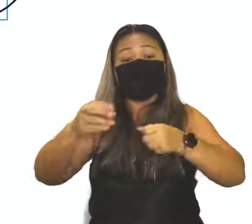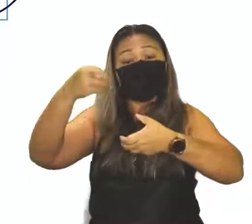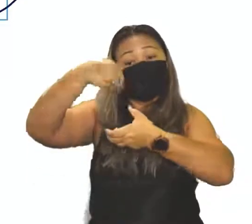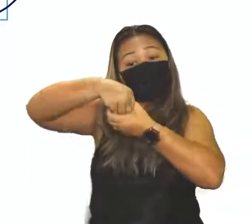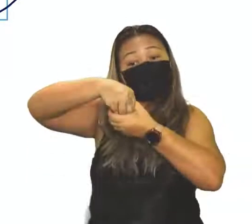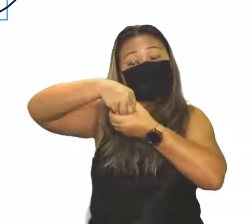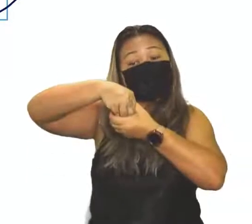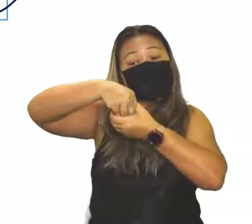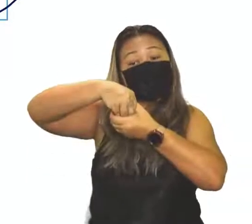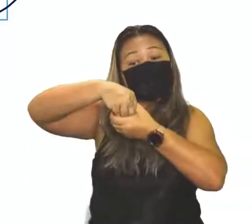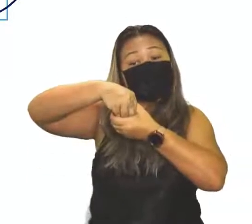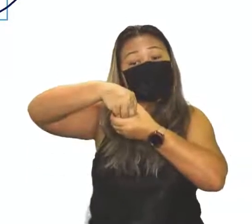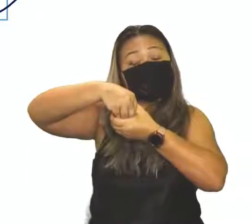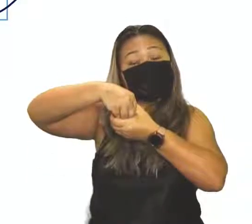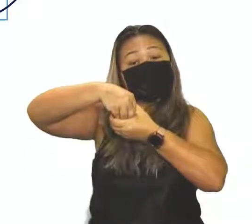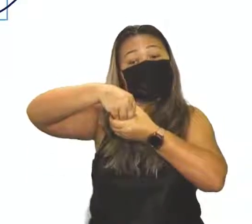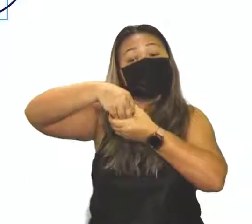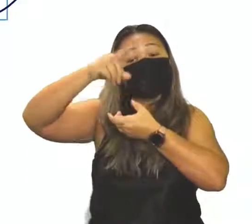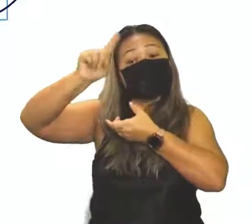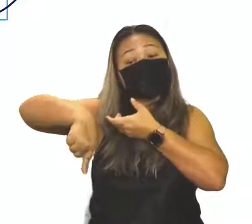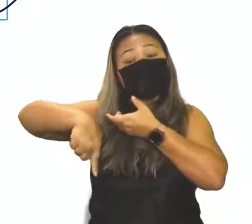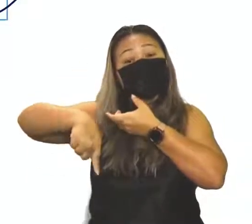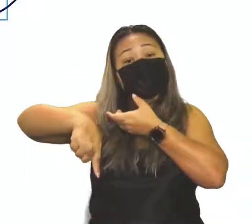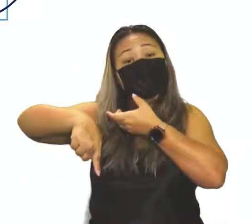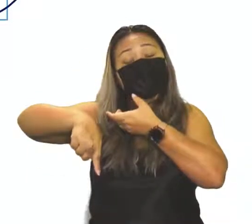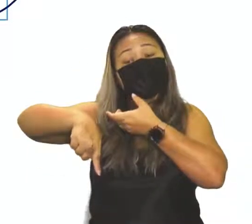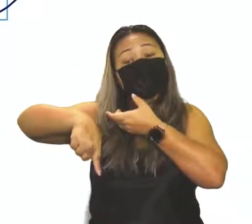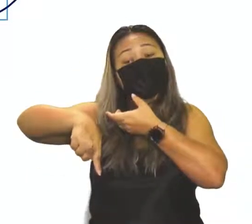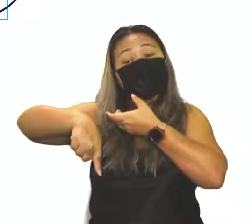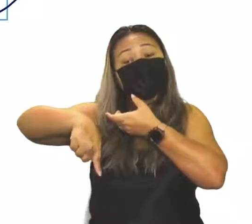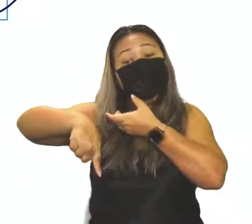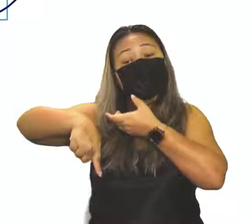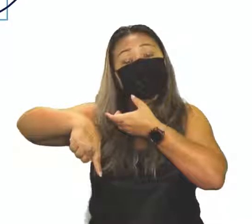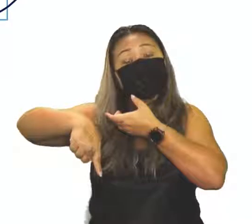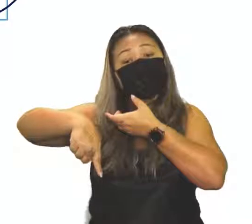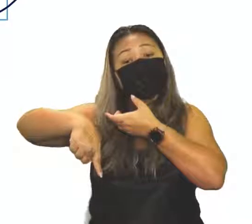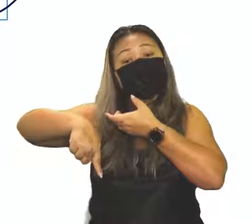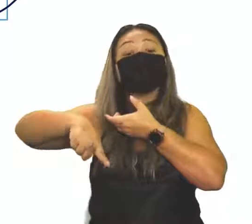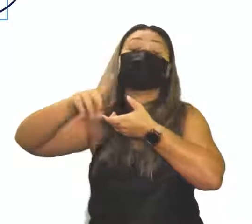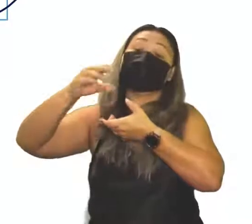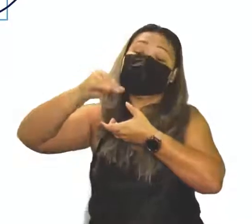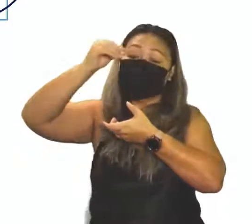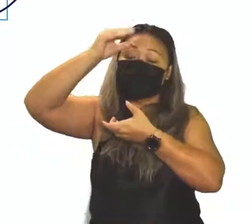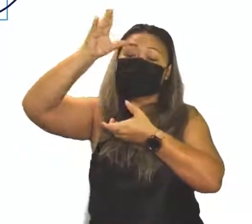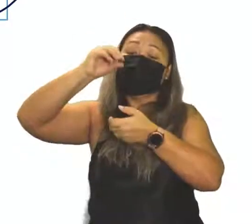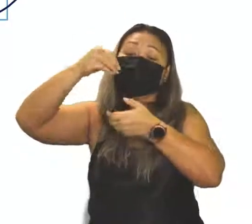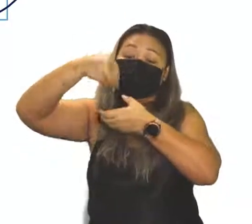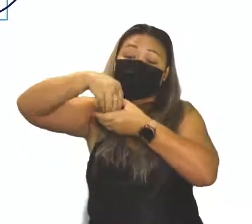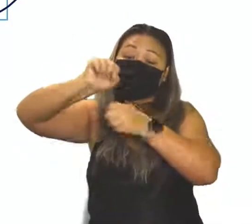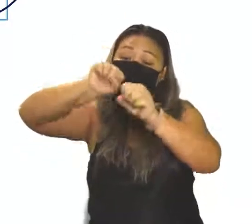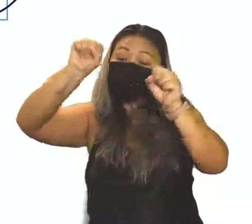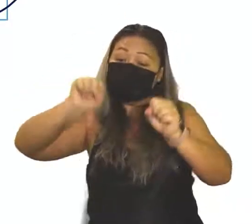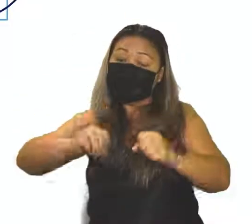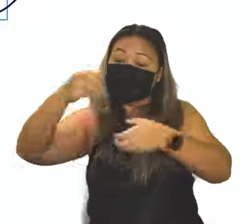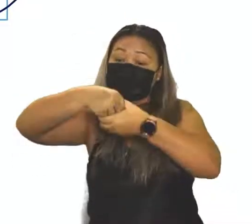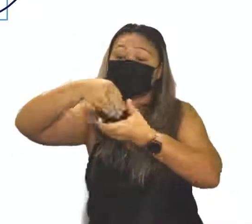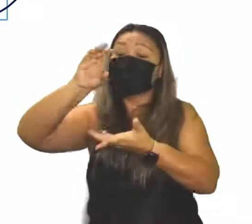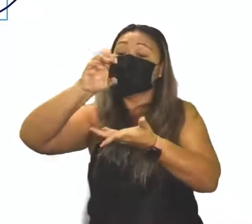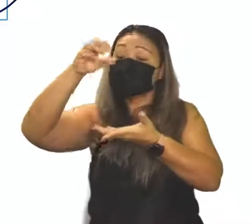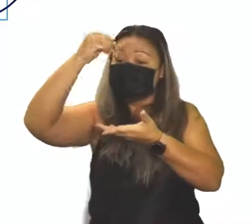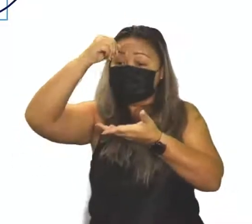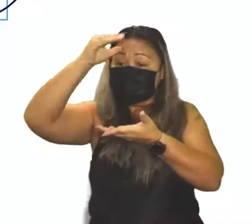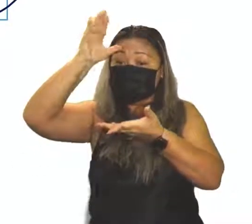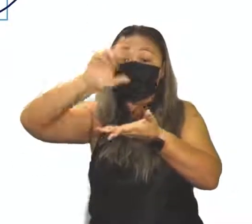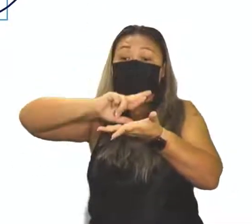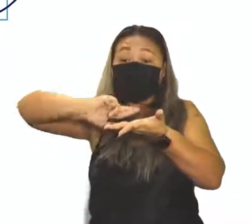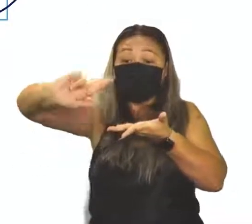O conhecimento religioso já surgiu um conhecimento sistemático do mundo como obra